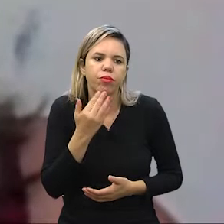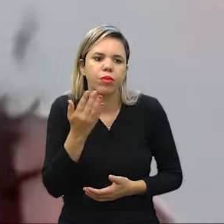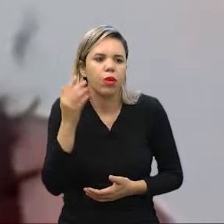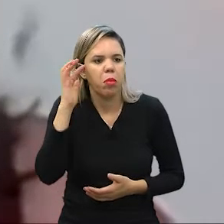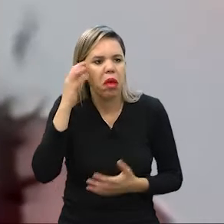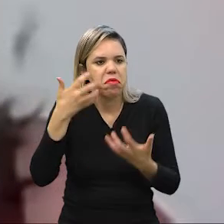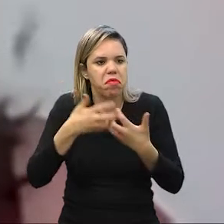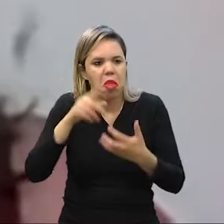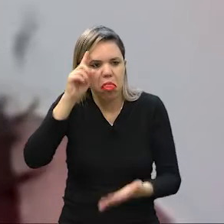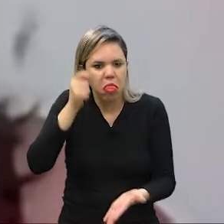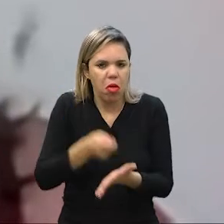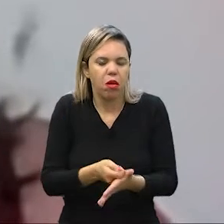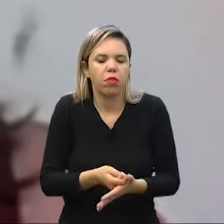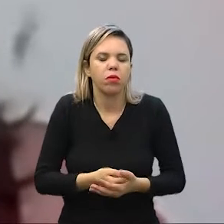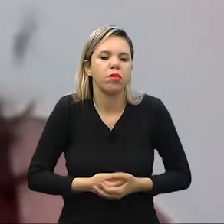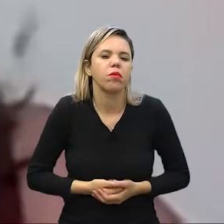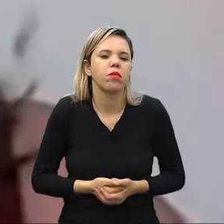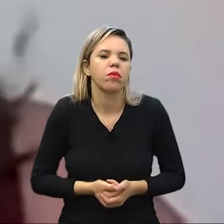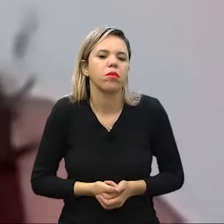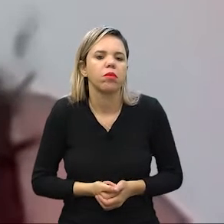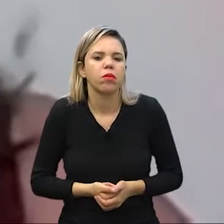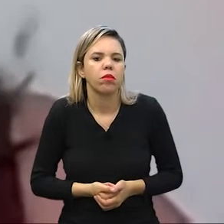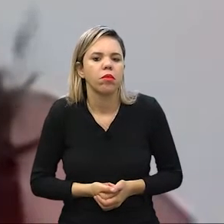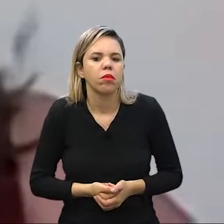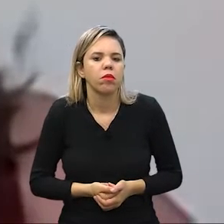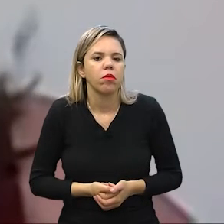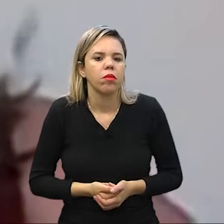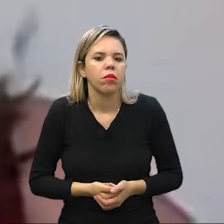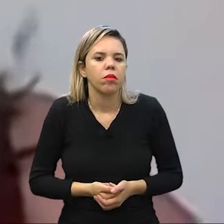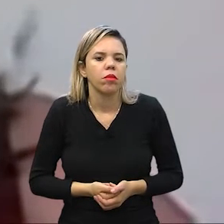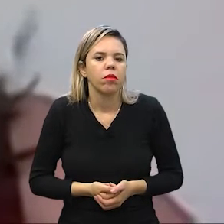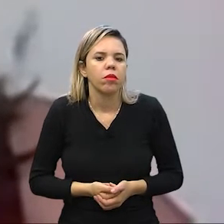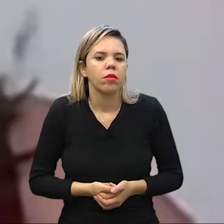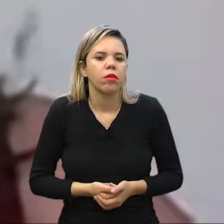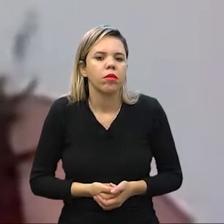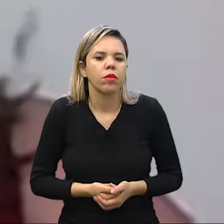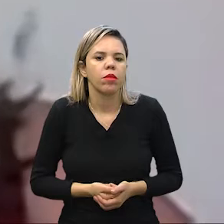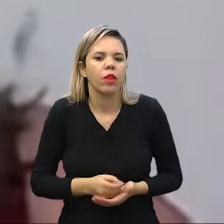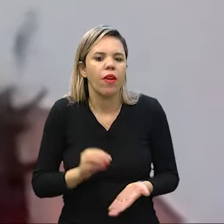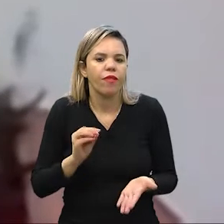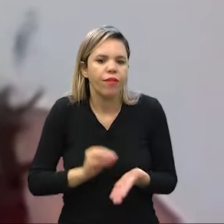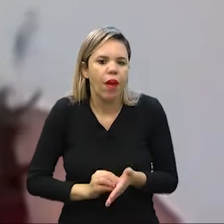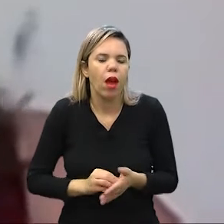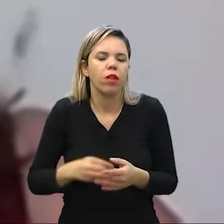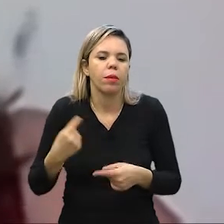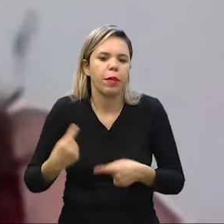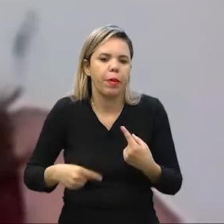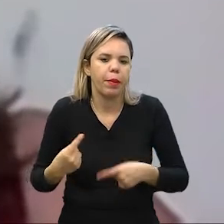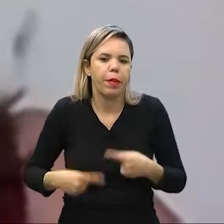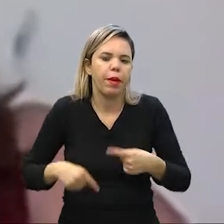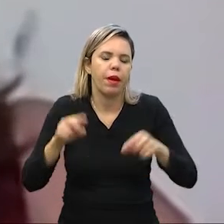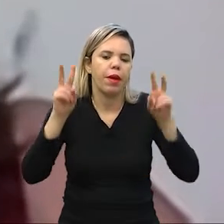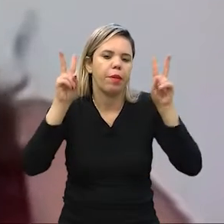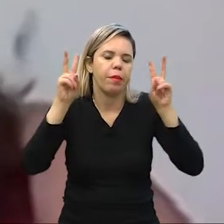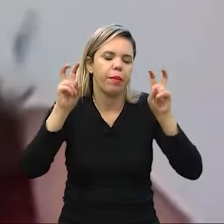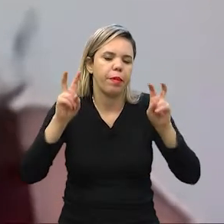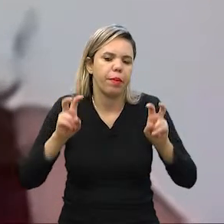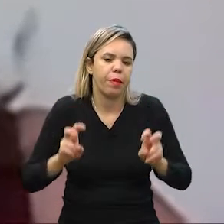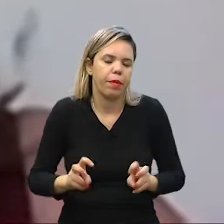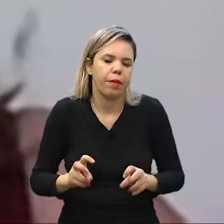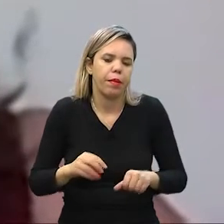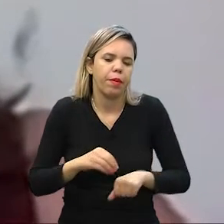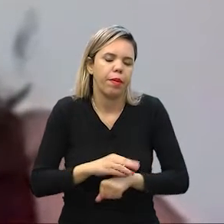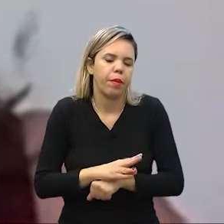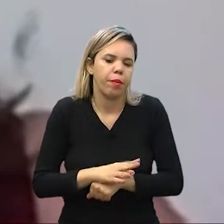muito autoritarismo mesmo, e a falta de discussão desse assunto